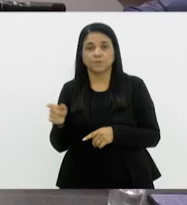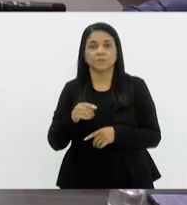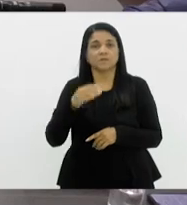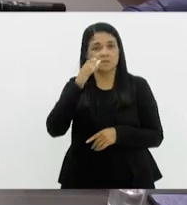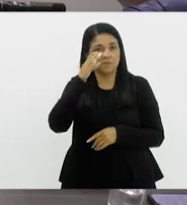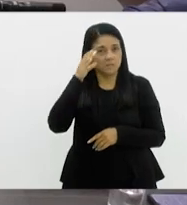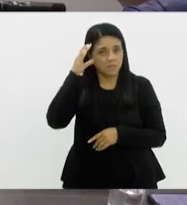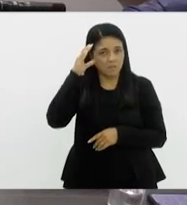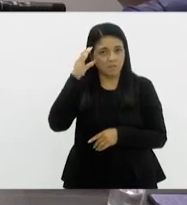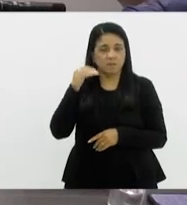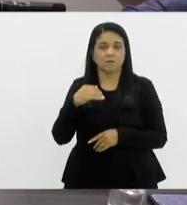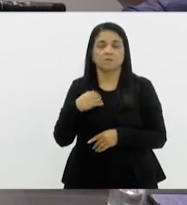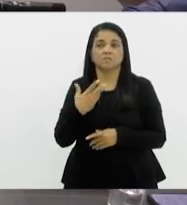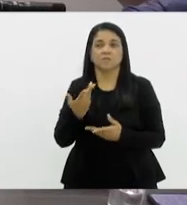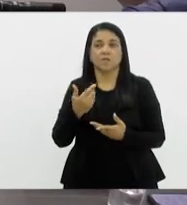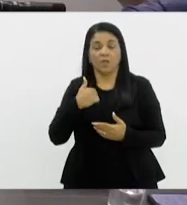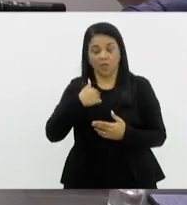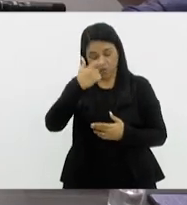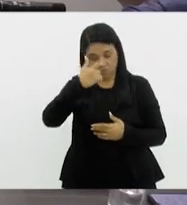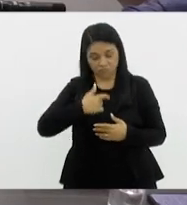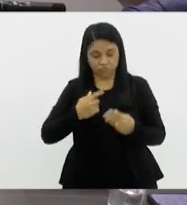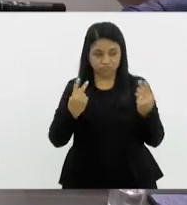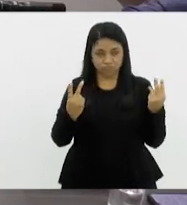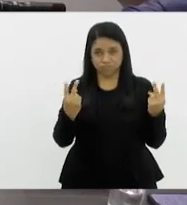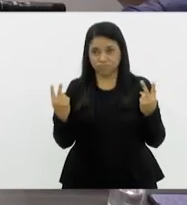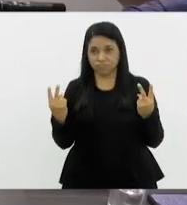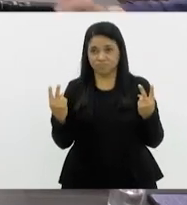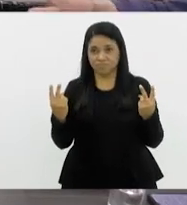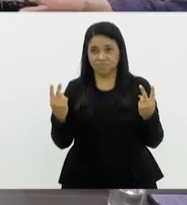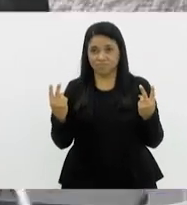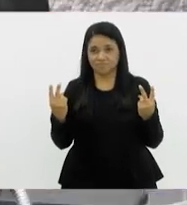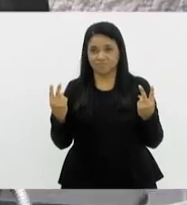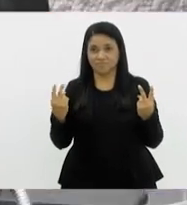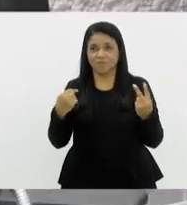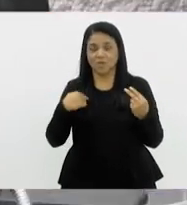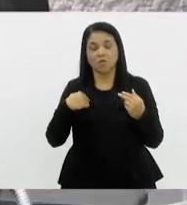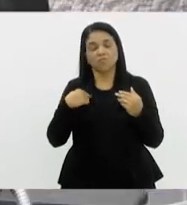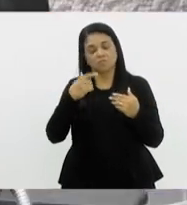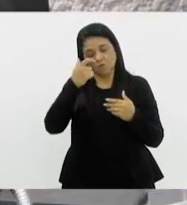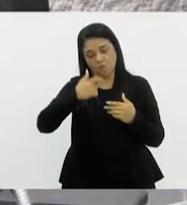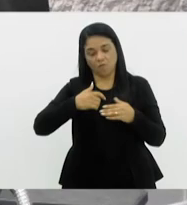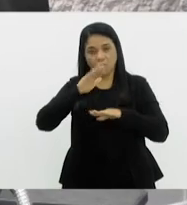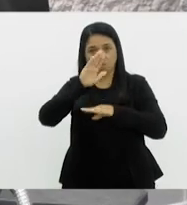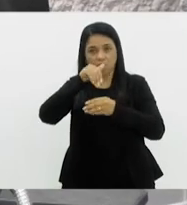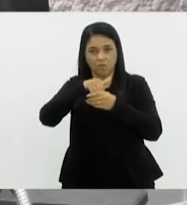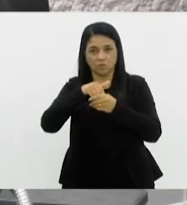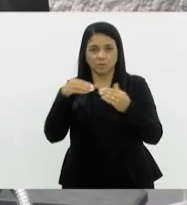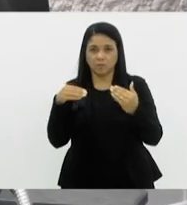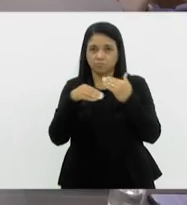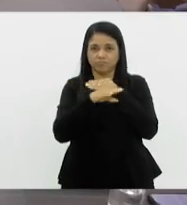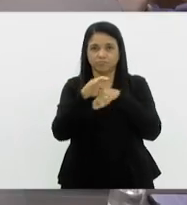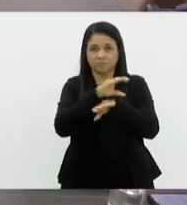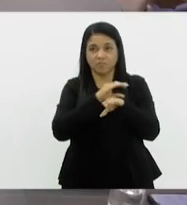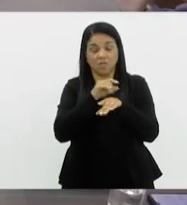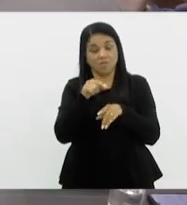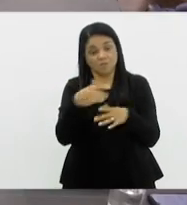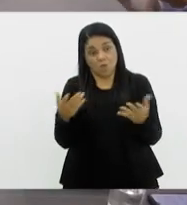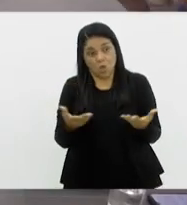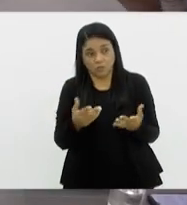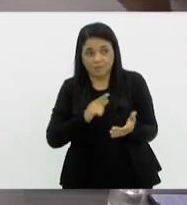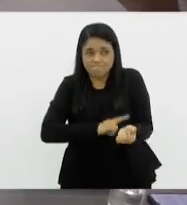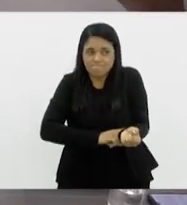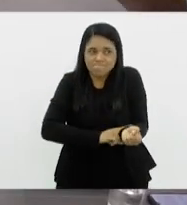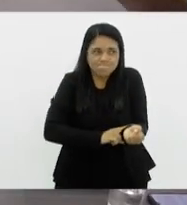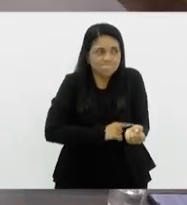voto de Minerva aqui, vou dar o voto pela inconstitucionalidade, mas registrado. Vossa Excelência hoje está minervando. Minervando.